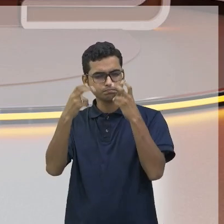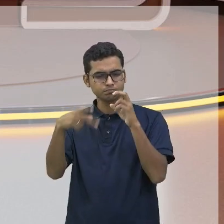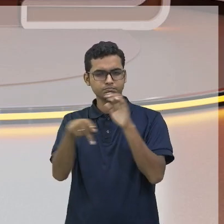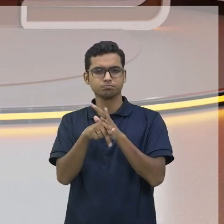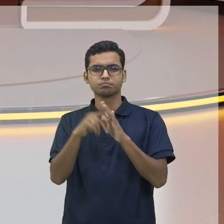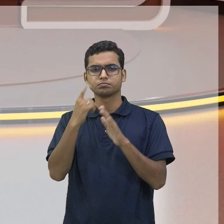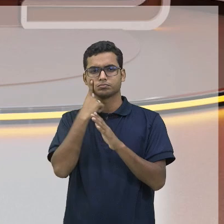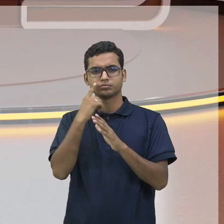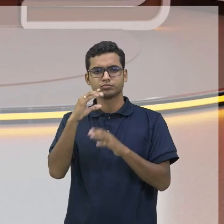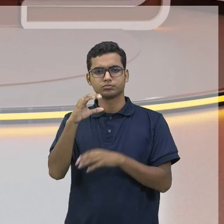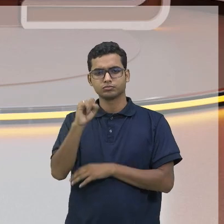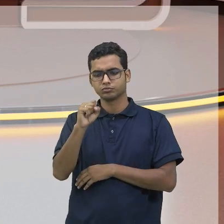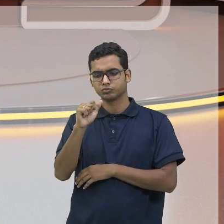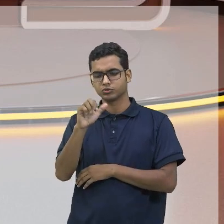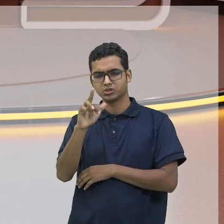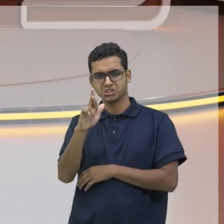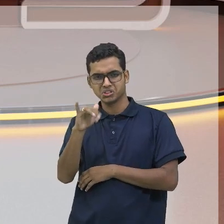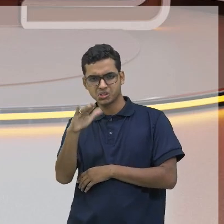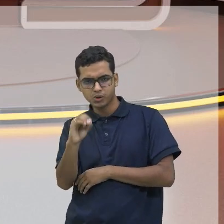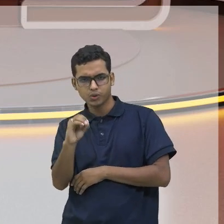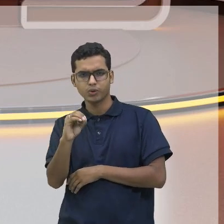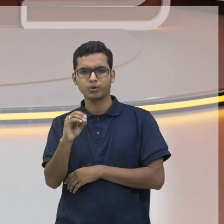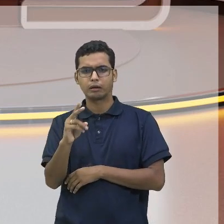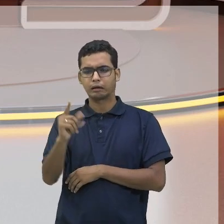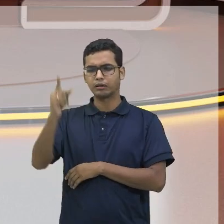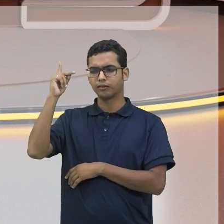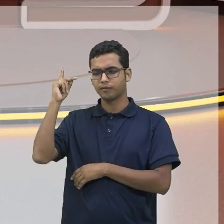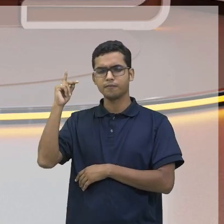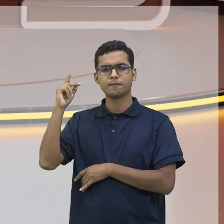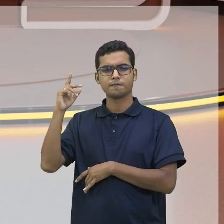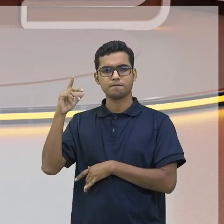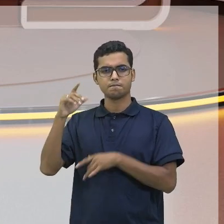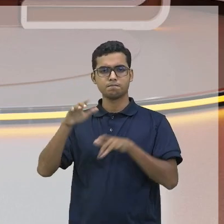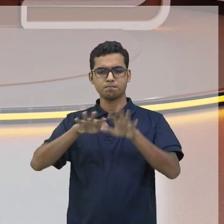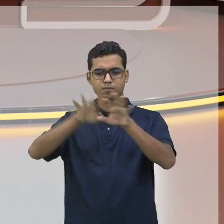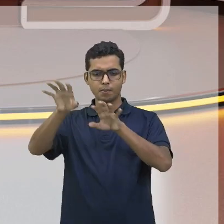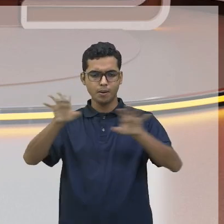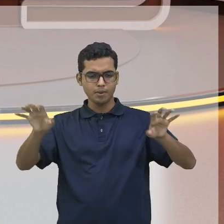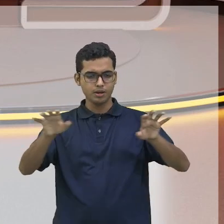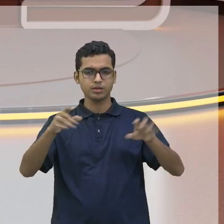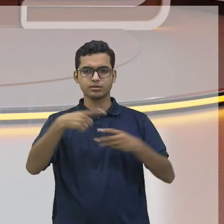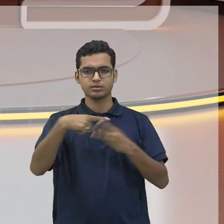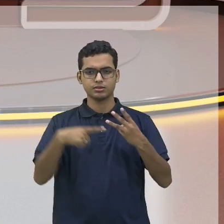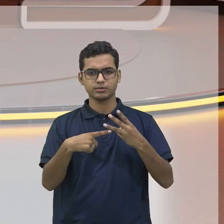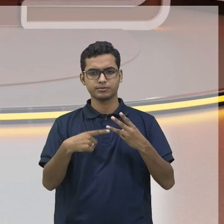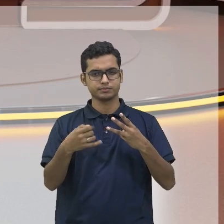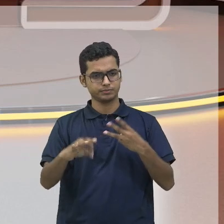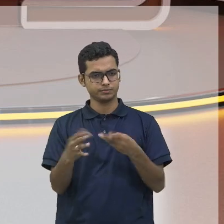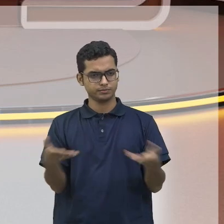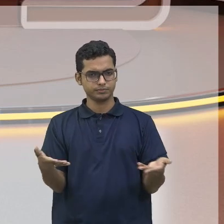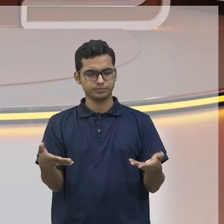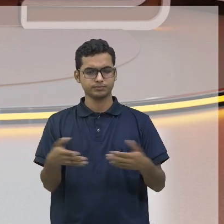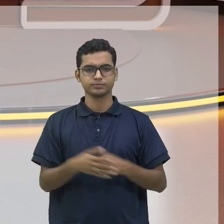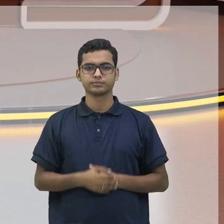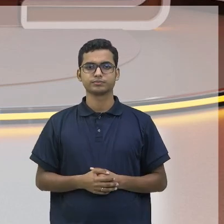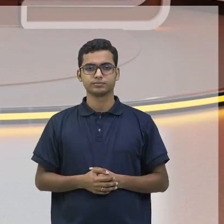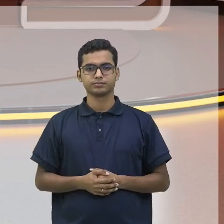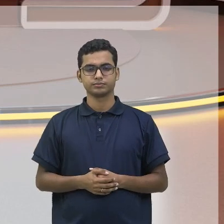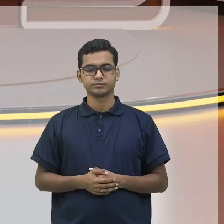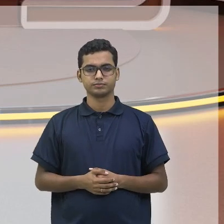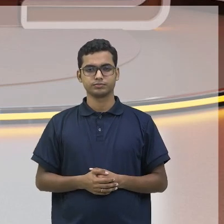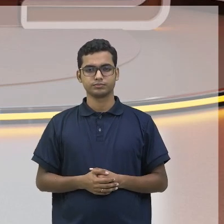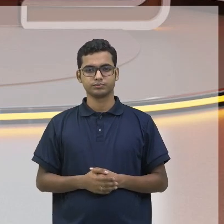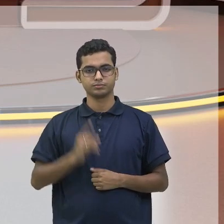Sacro Império Romano Germânico, ligada, então, ao Império Carolíngio, fica dividido em 3 partes. Perfeito? E agora nós temos,